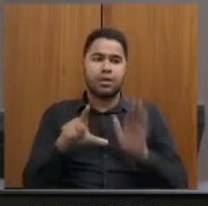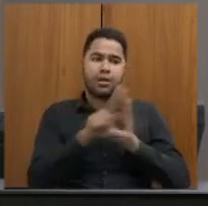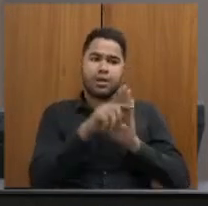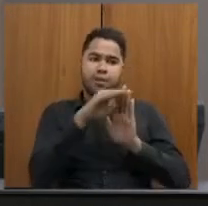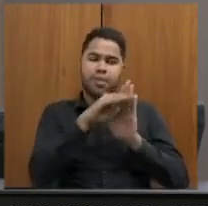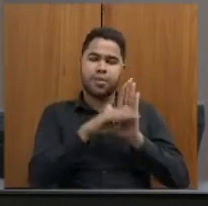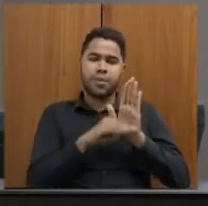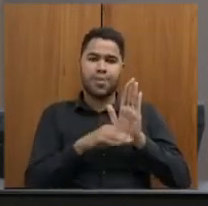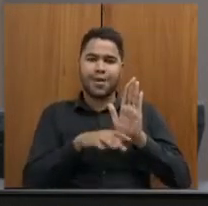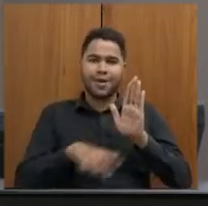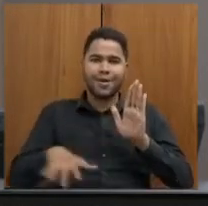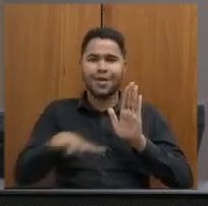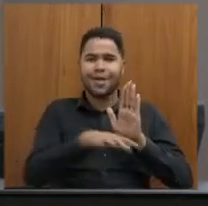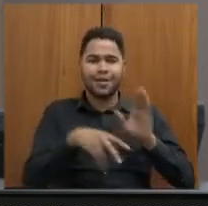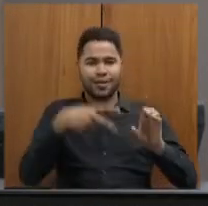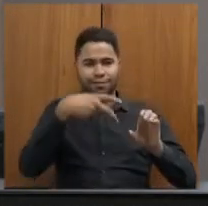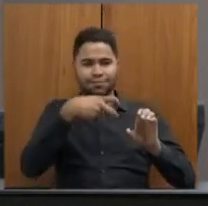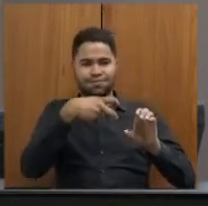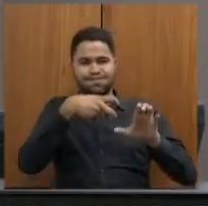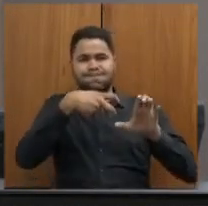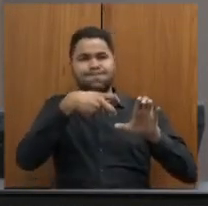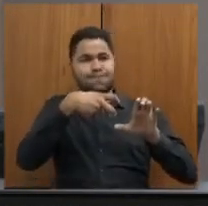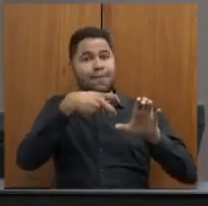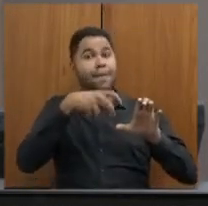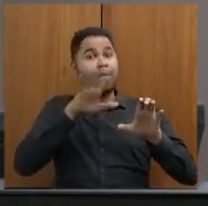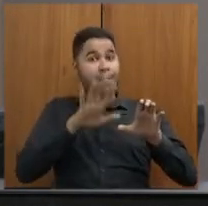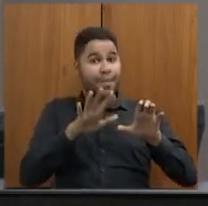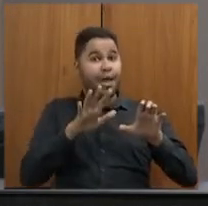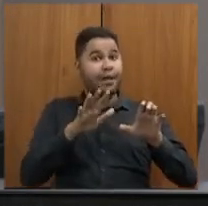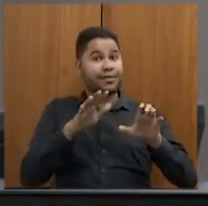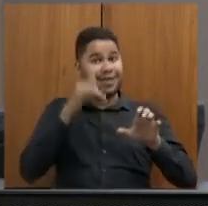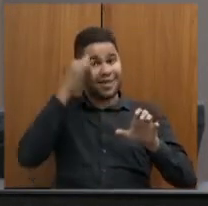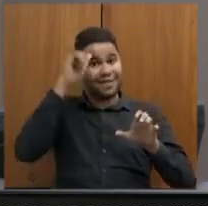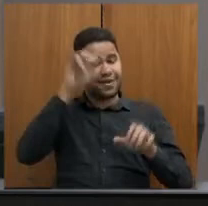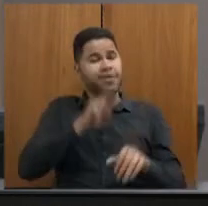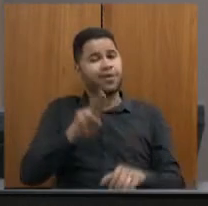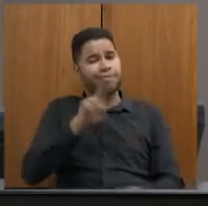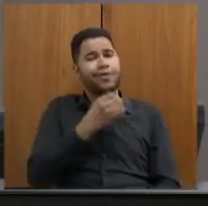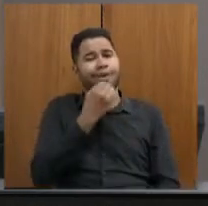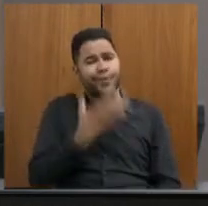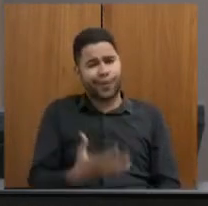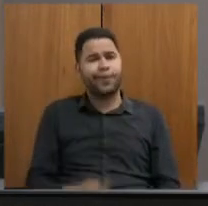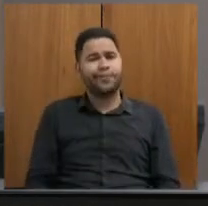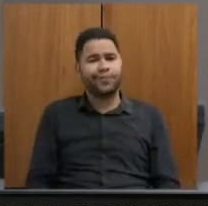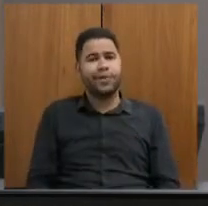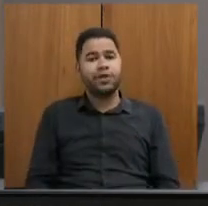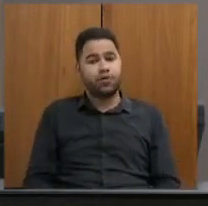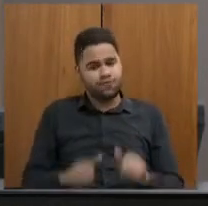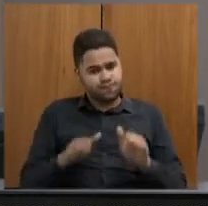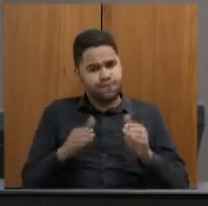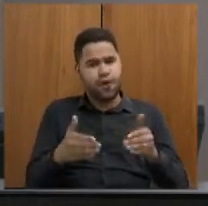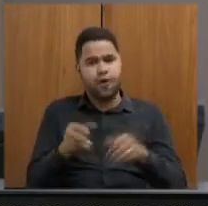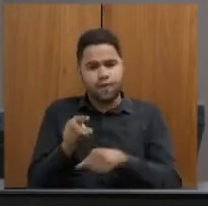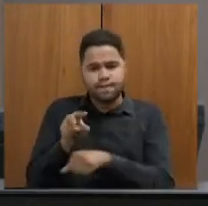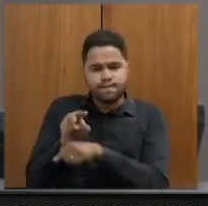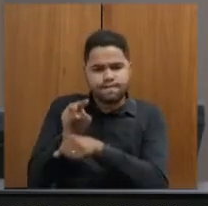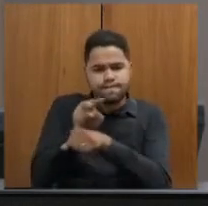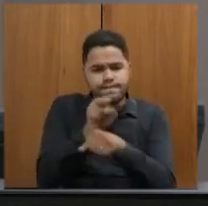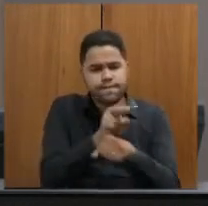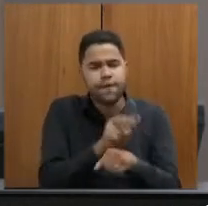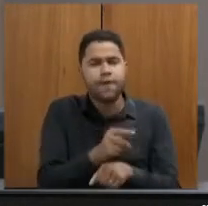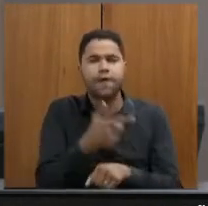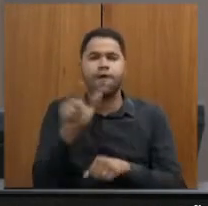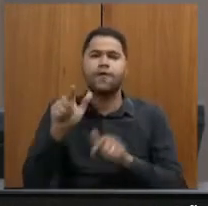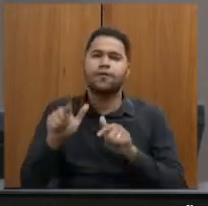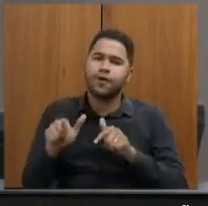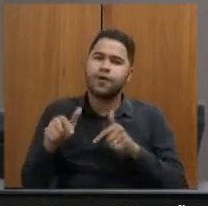que permeia toda a questão do agrotóxico Mas se a gente puder evitar de usar é bom né então a gente trabalha nesse sentido de fiscalizar e outras